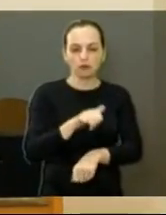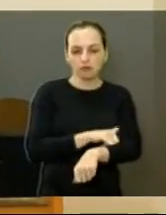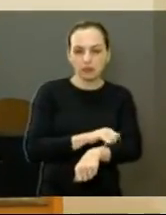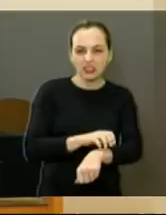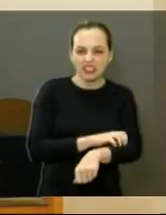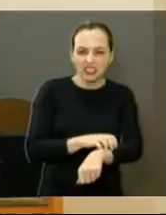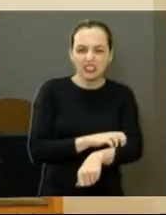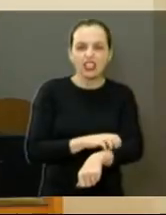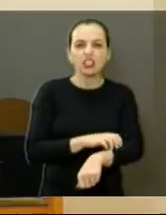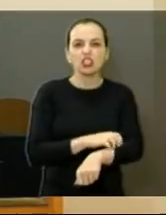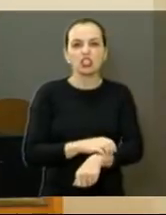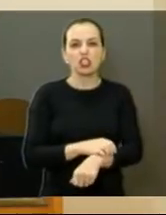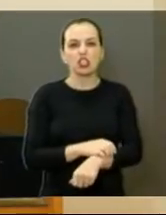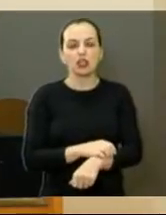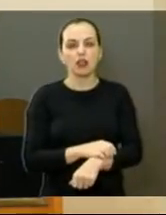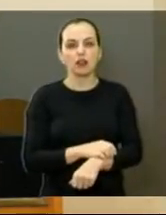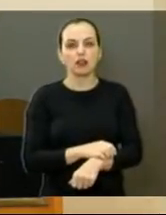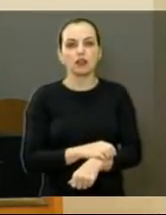algo semelhante.